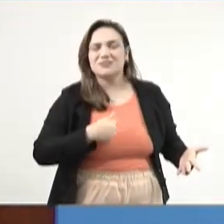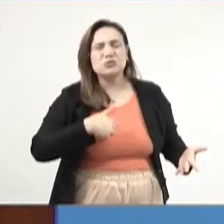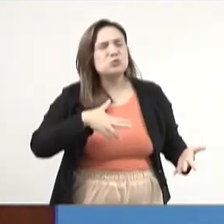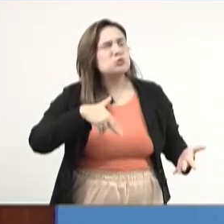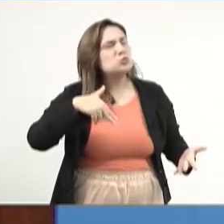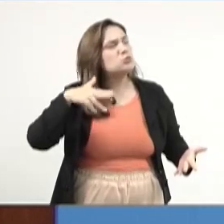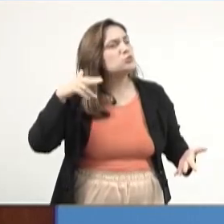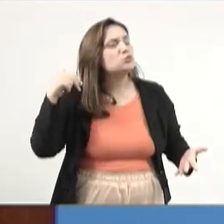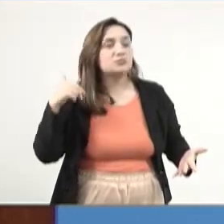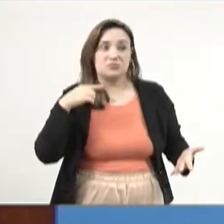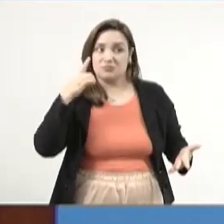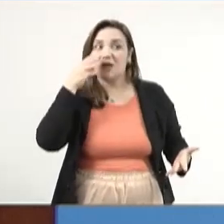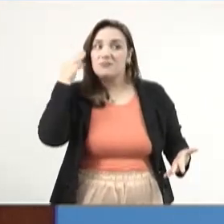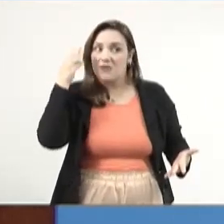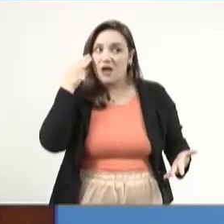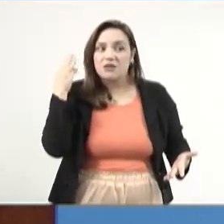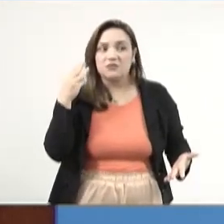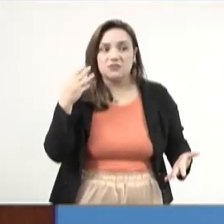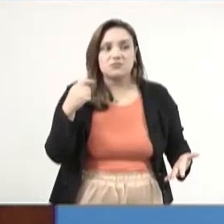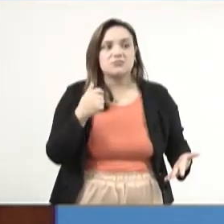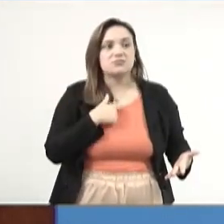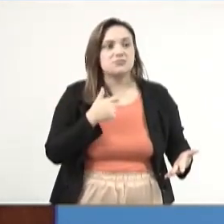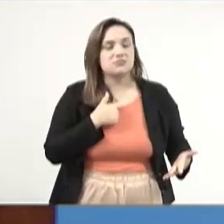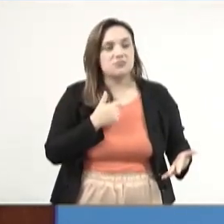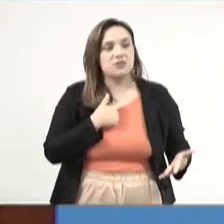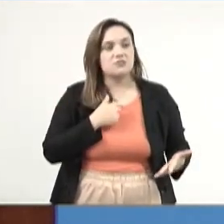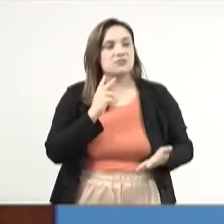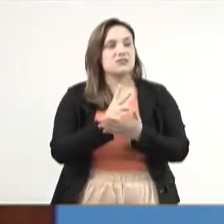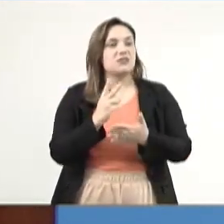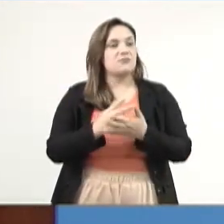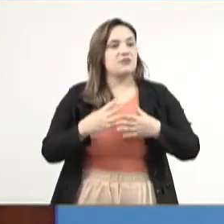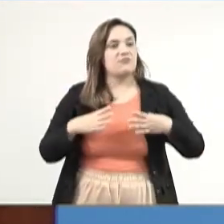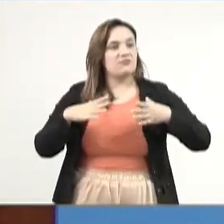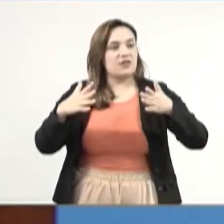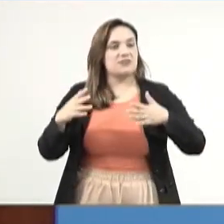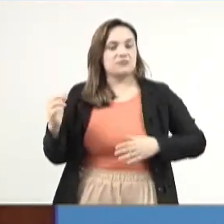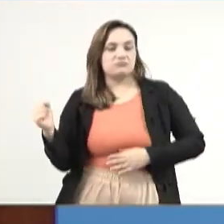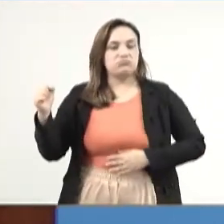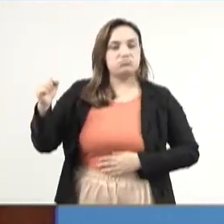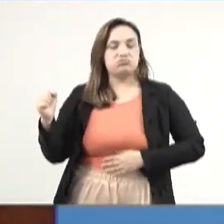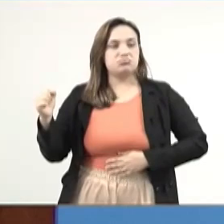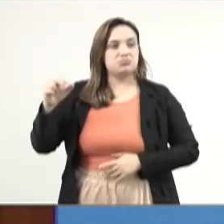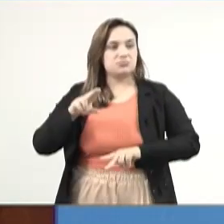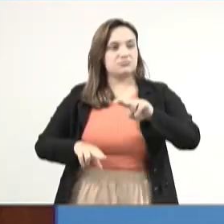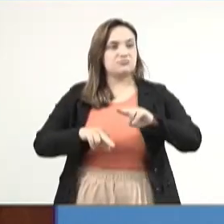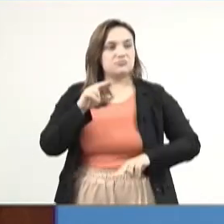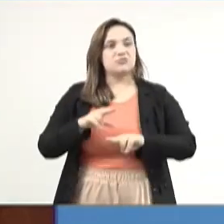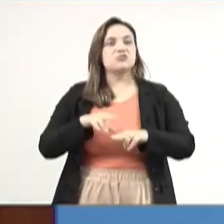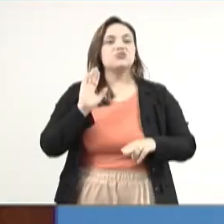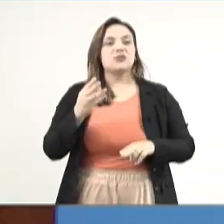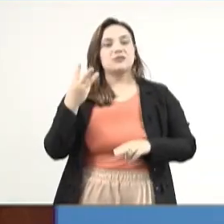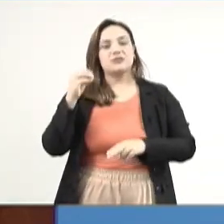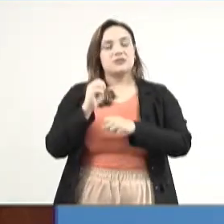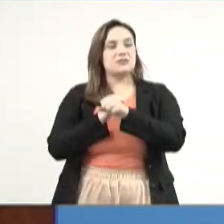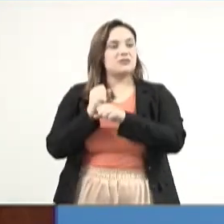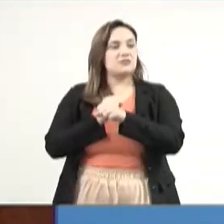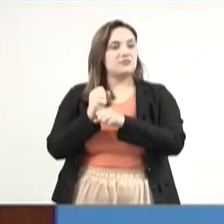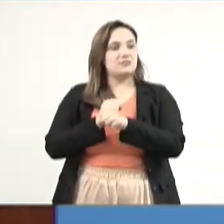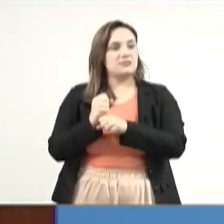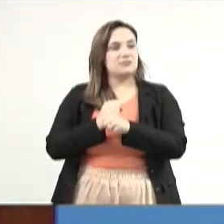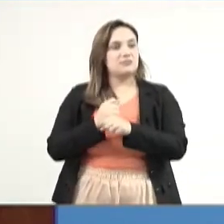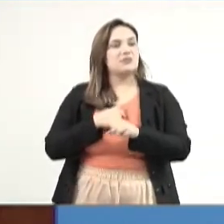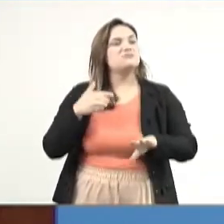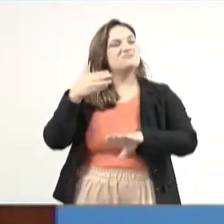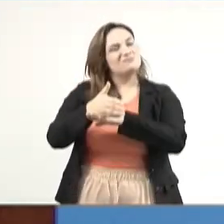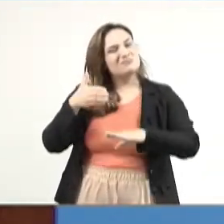deputada Mara, eu passo o São João há 30 anos, sem falhar nenhum